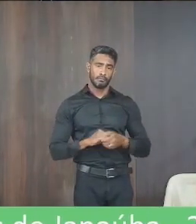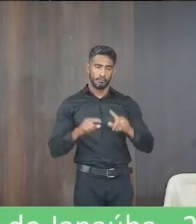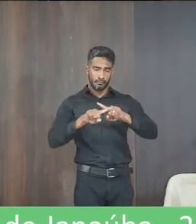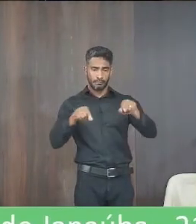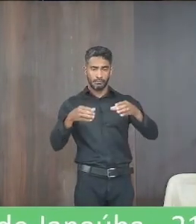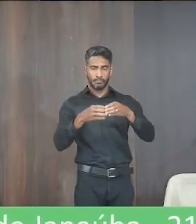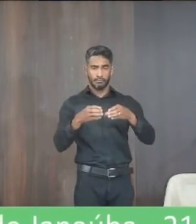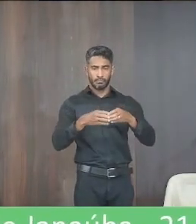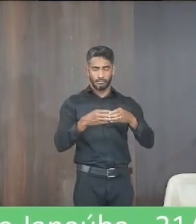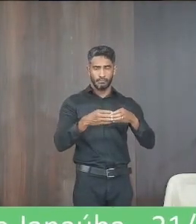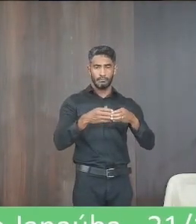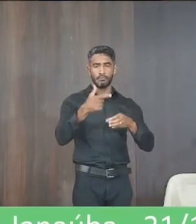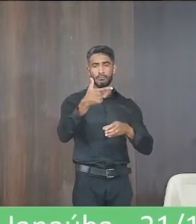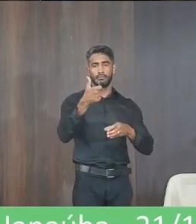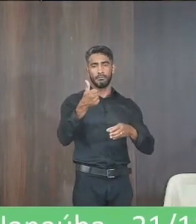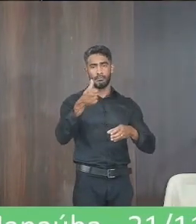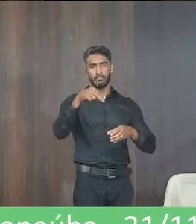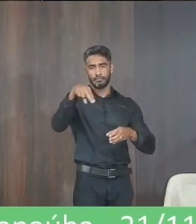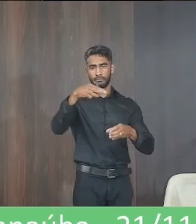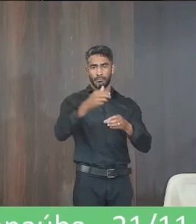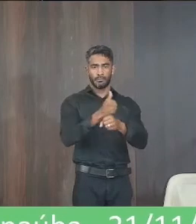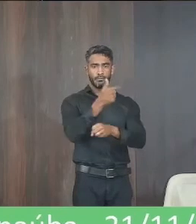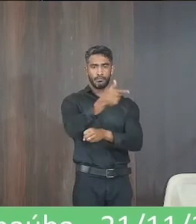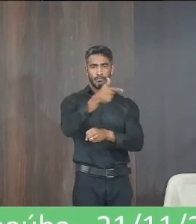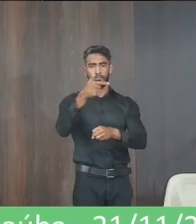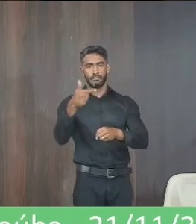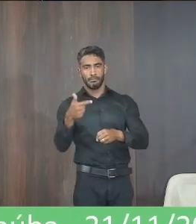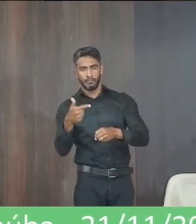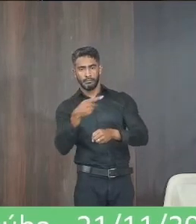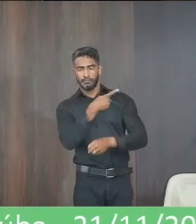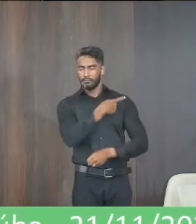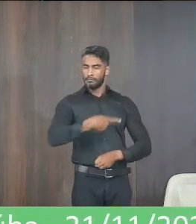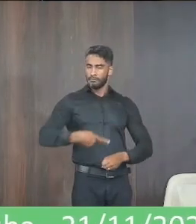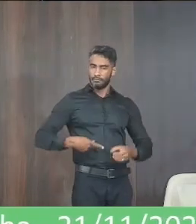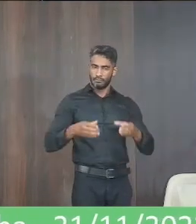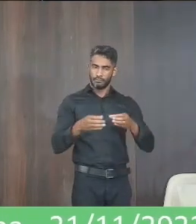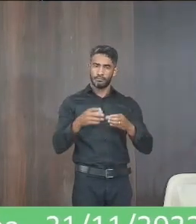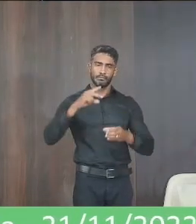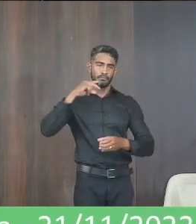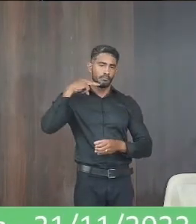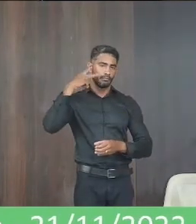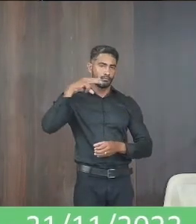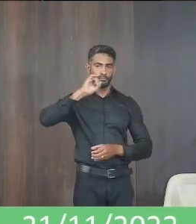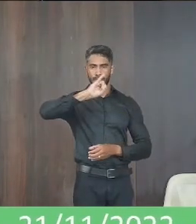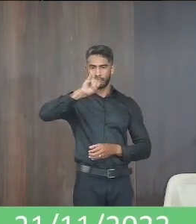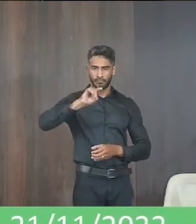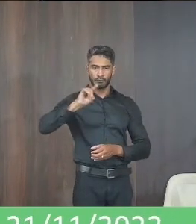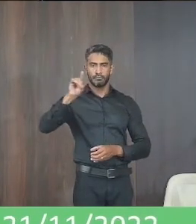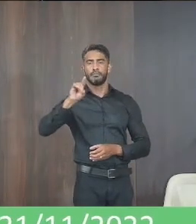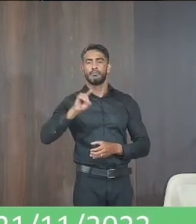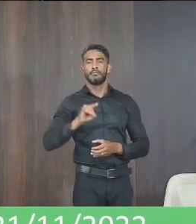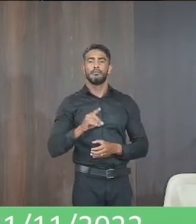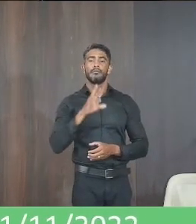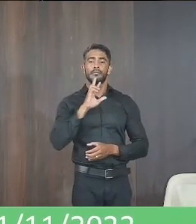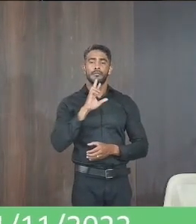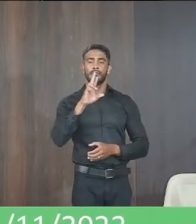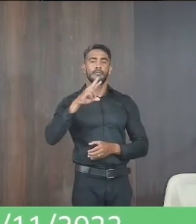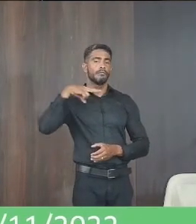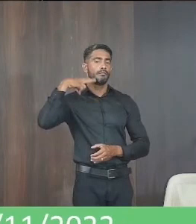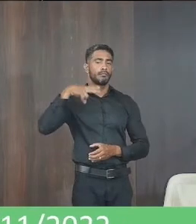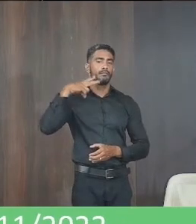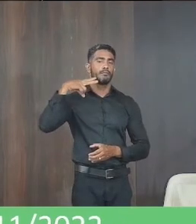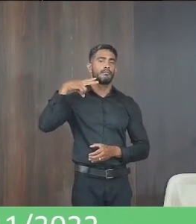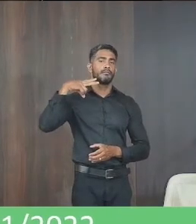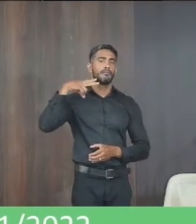sala da comissão 21 de novembro de 2022 presidente da comissão vereador José Tarcísio Mendes relatou o